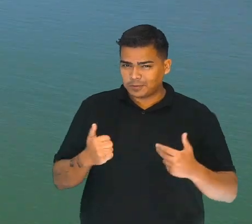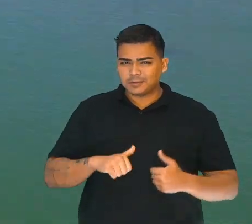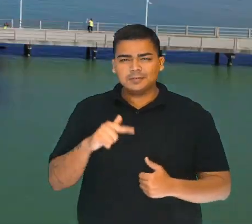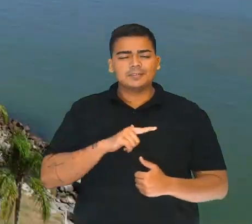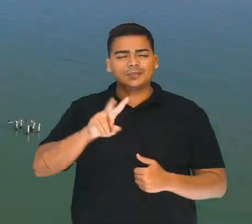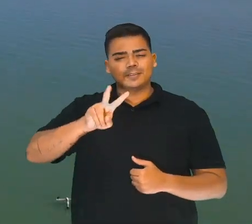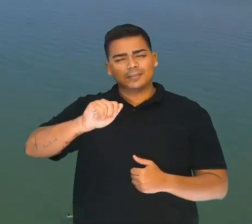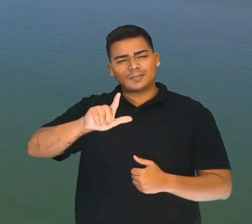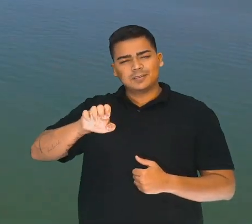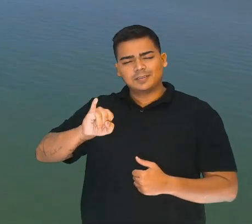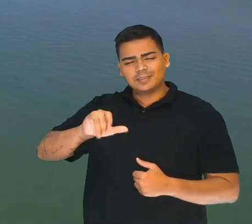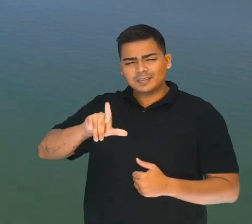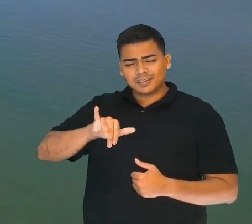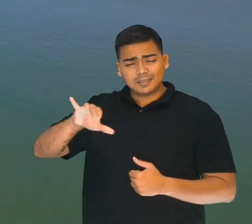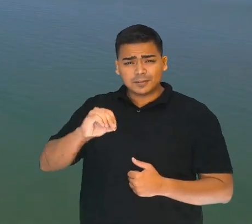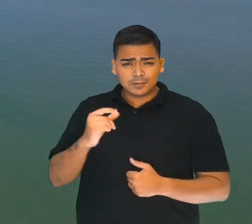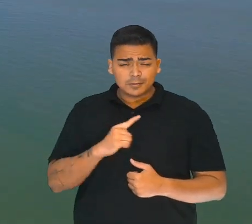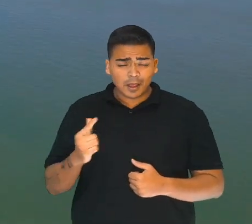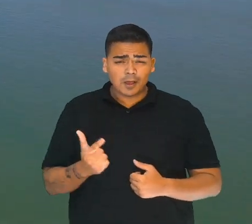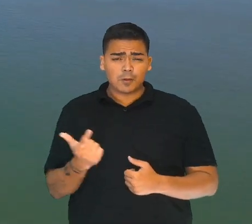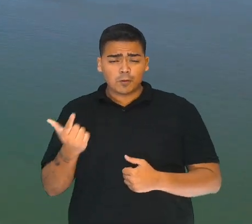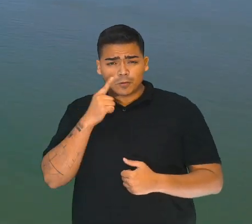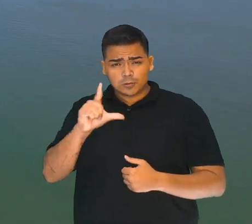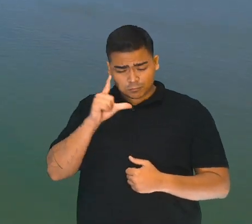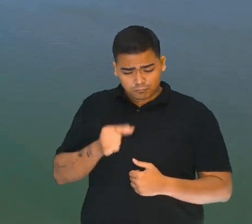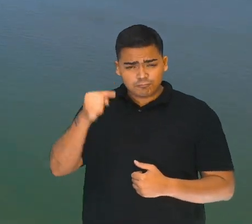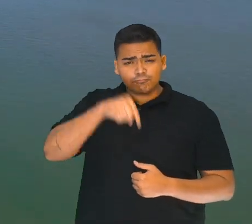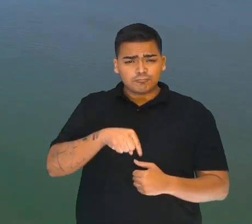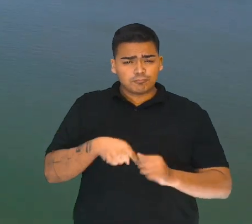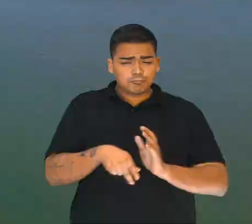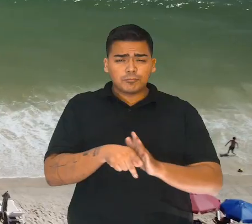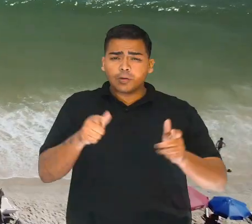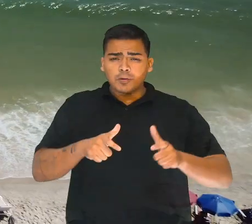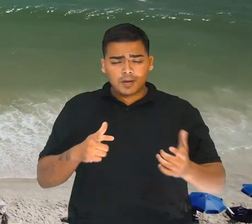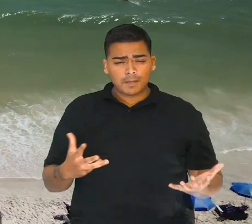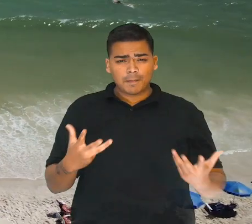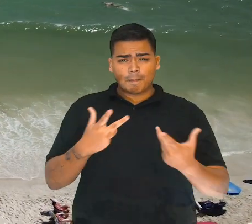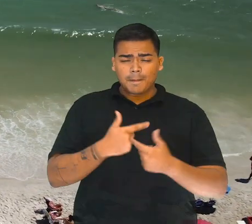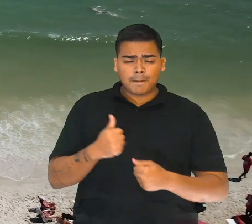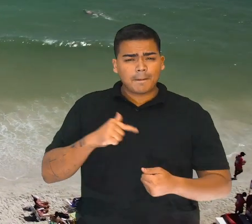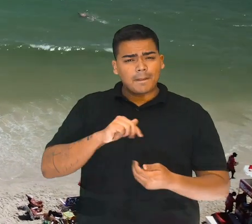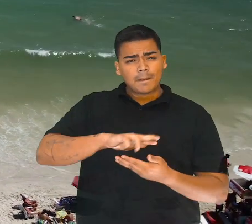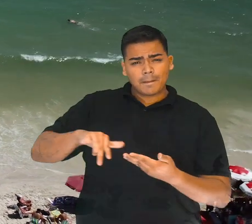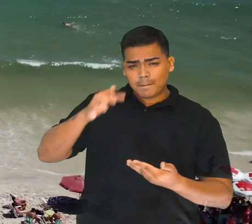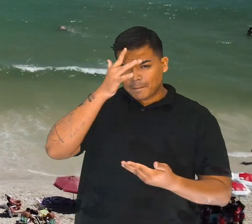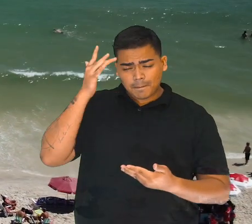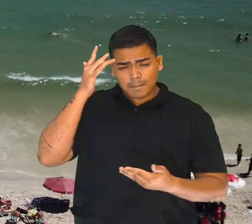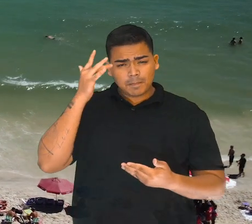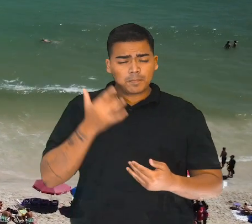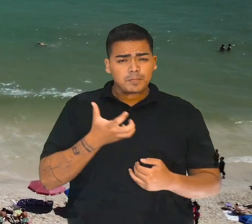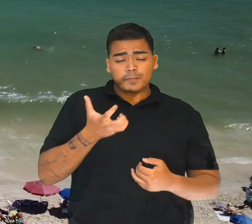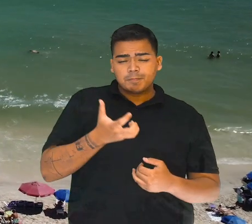acontece no Vale do Silício acabou vindo para cá também. Encontrou, obviamente, um terreno super fértil, porque se vem muita gente